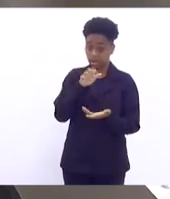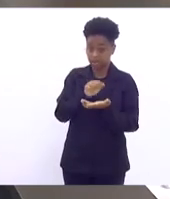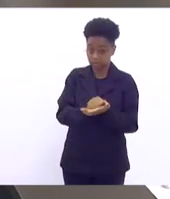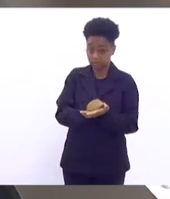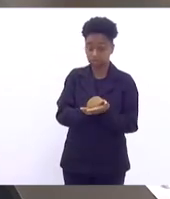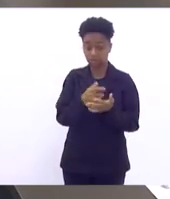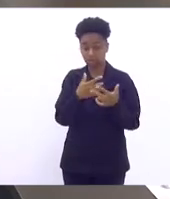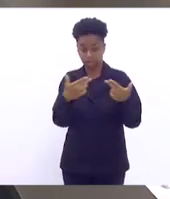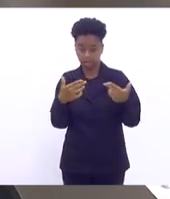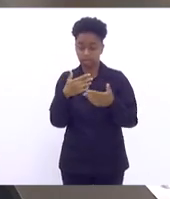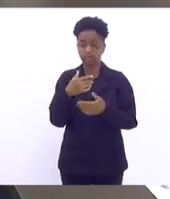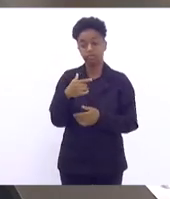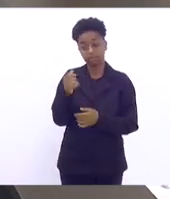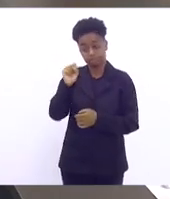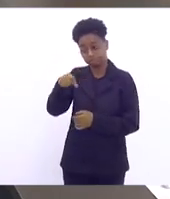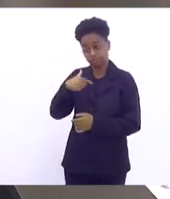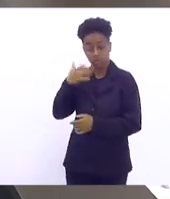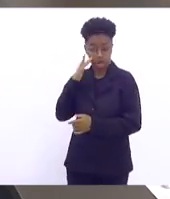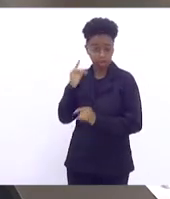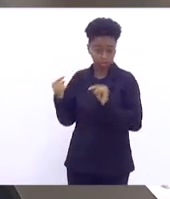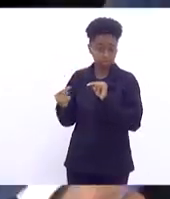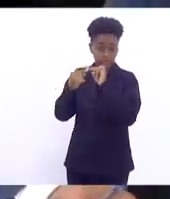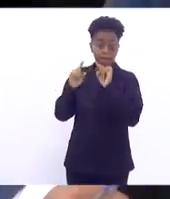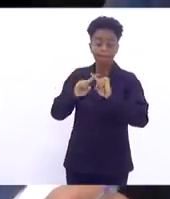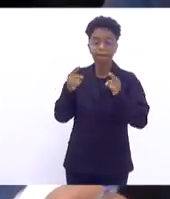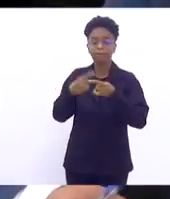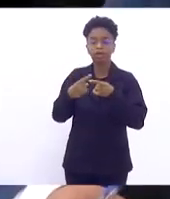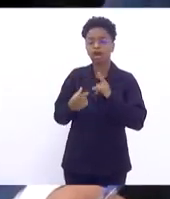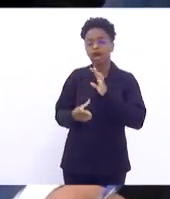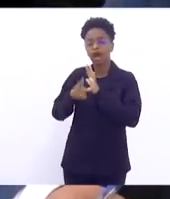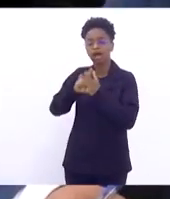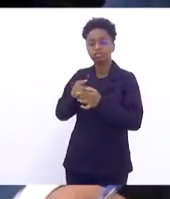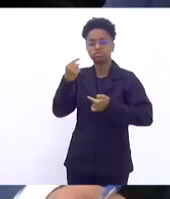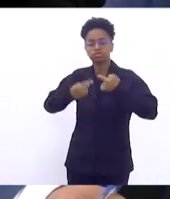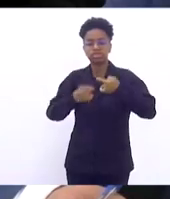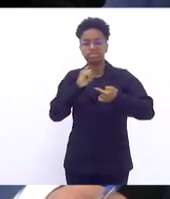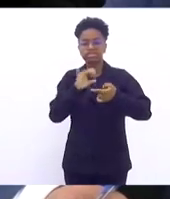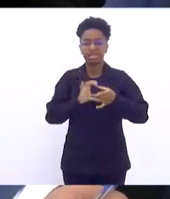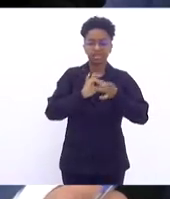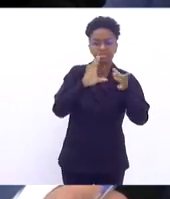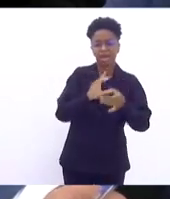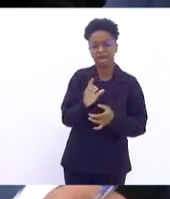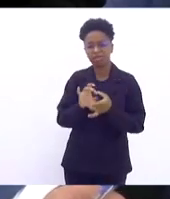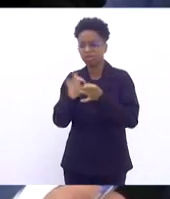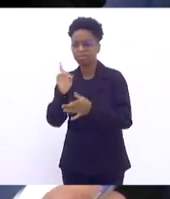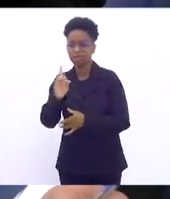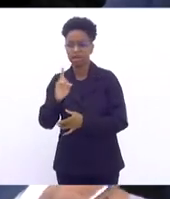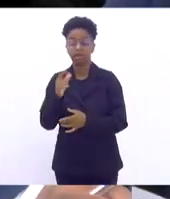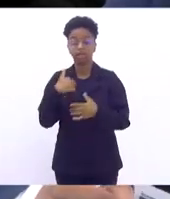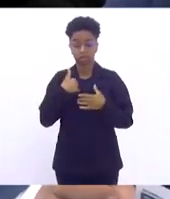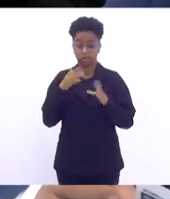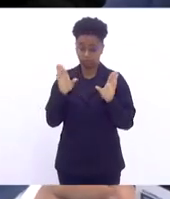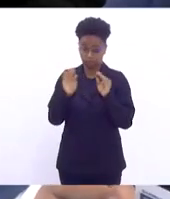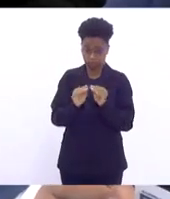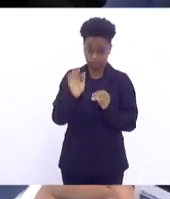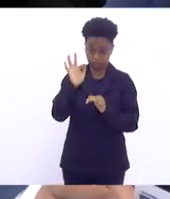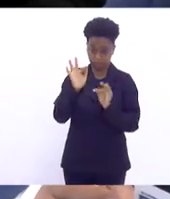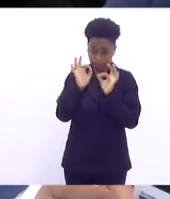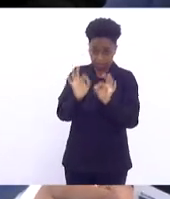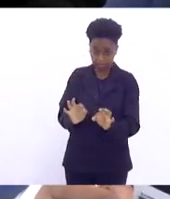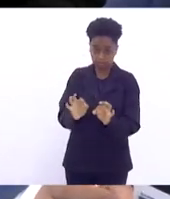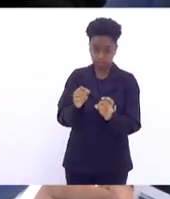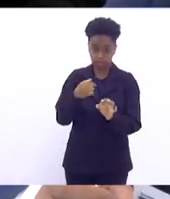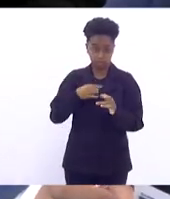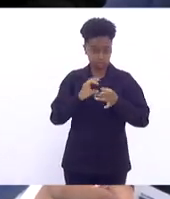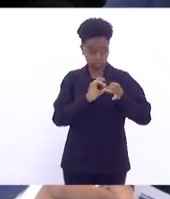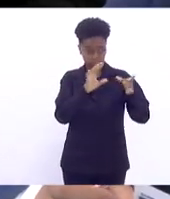realizado eu digo que o texto está contemplando é que a gente teve uma discussão anterior se Comissão vai autorizar ou não Presidente E aí para concluir mesmo passando para o nosso é